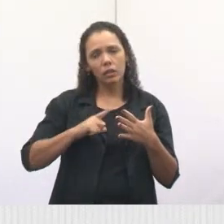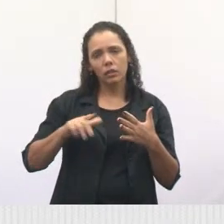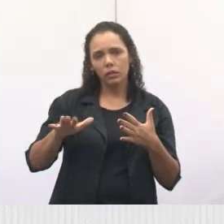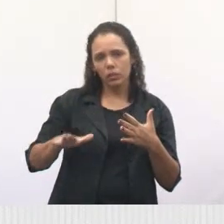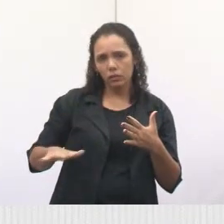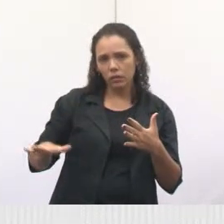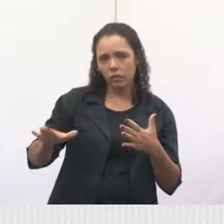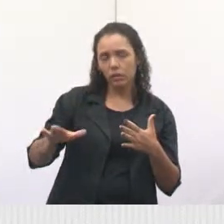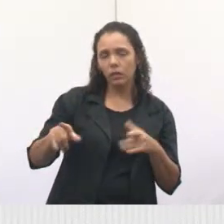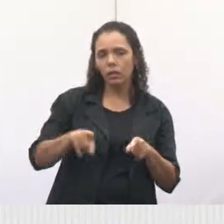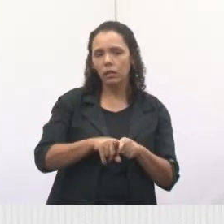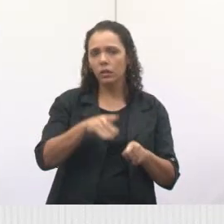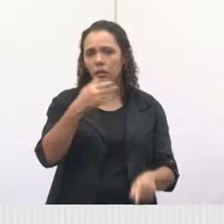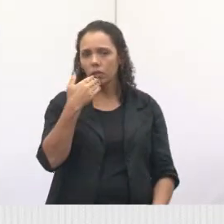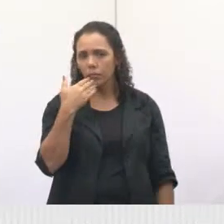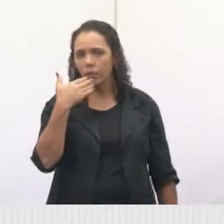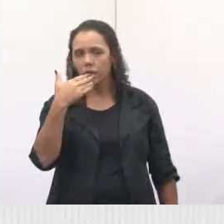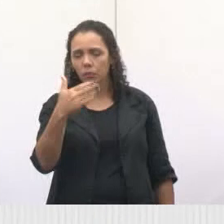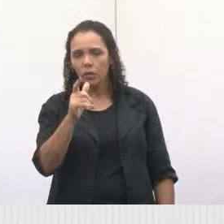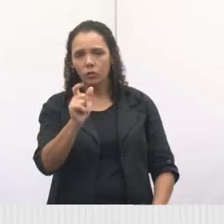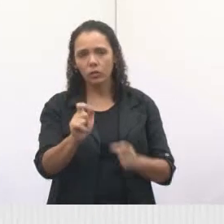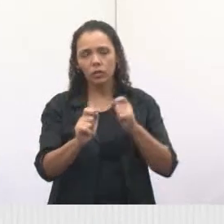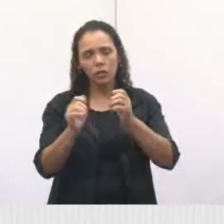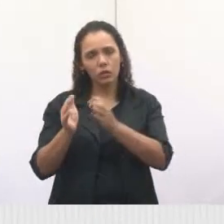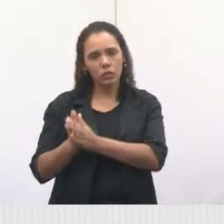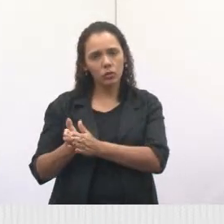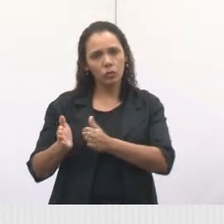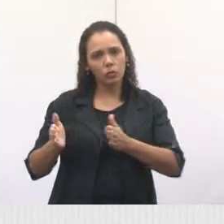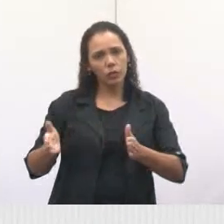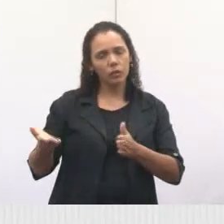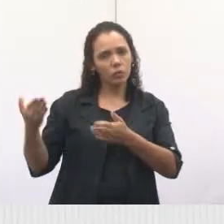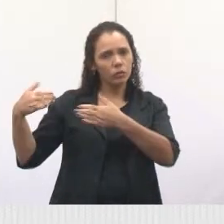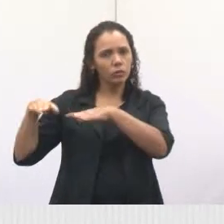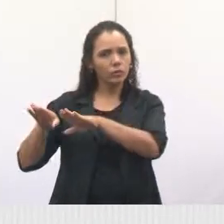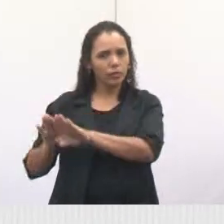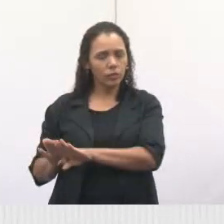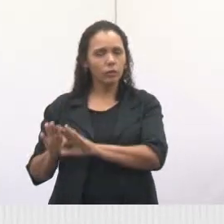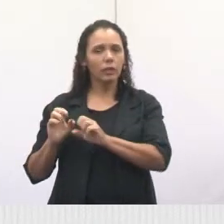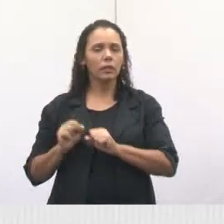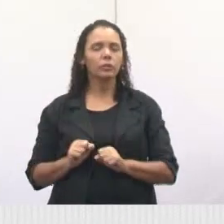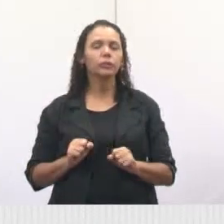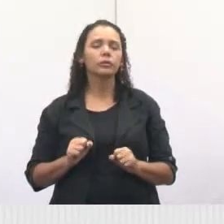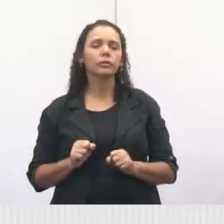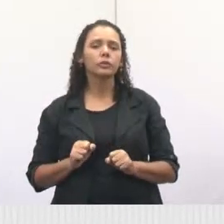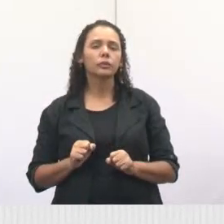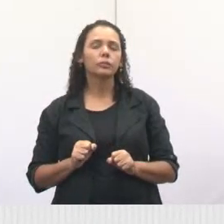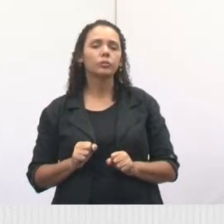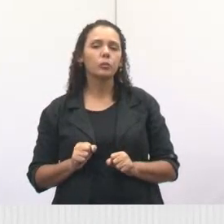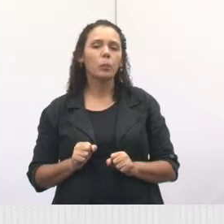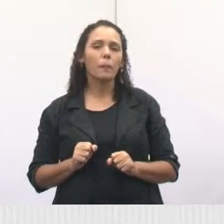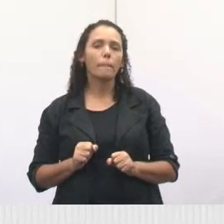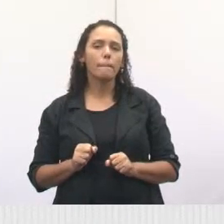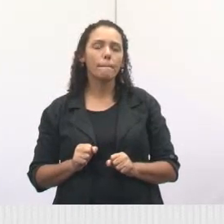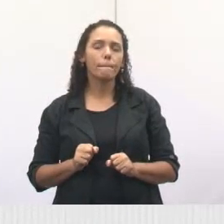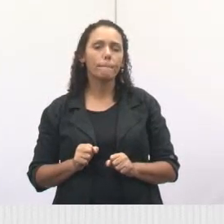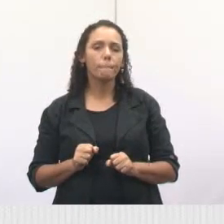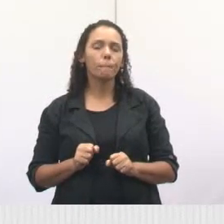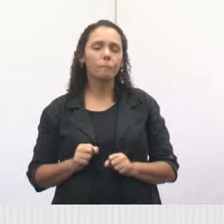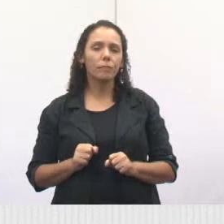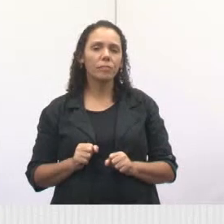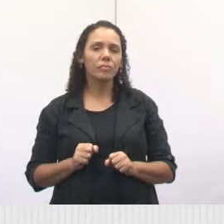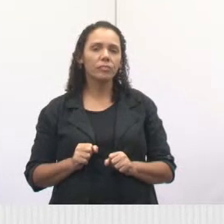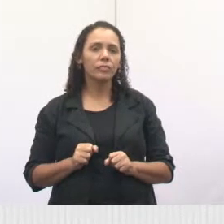ela pede que no período de recesso, em que o centro da Casa Viva